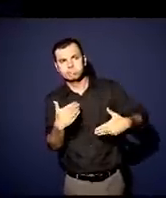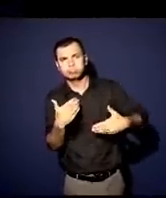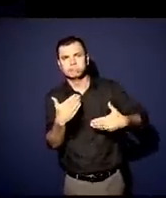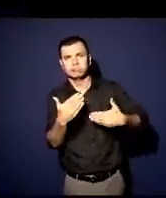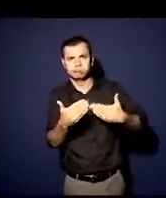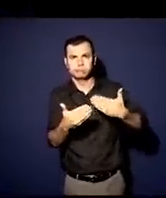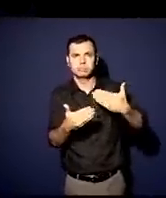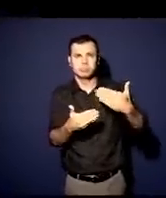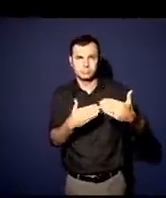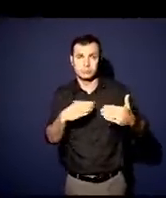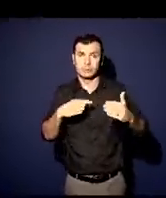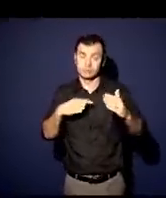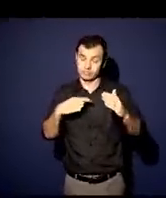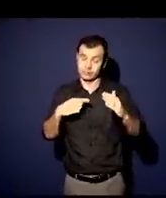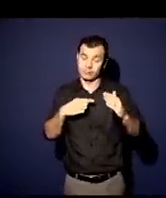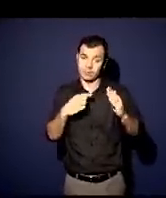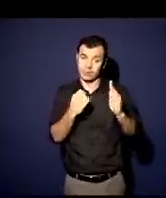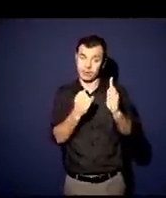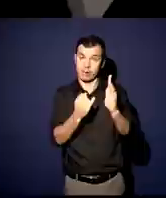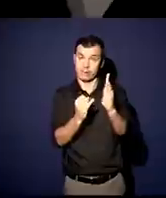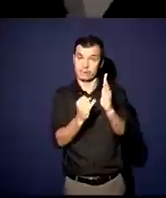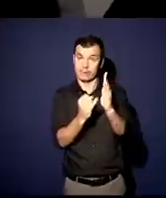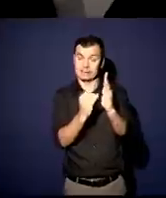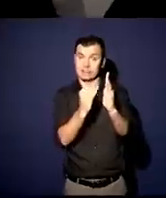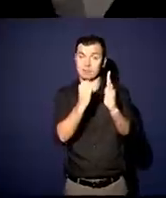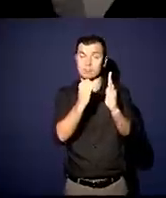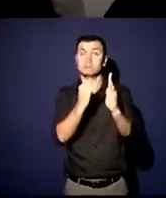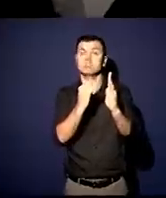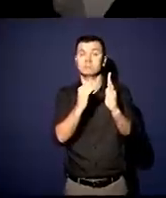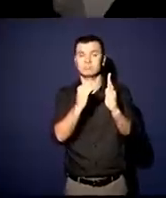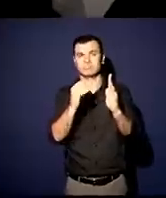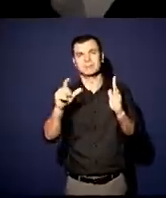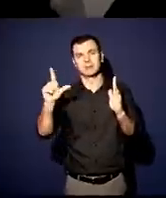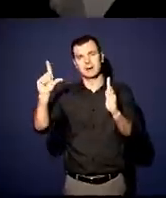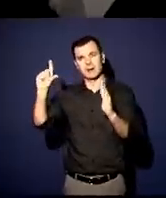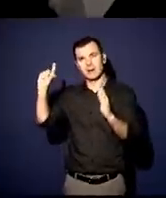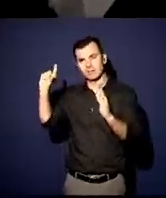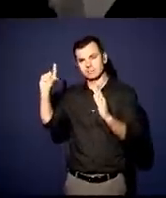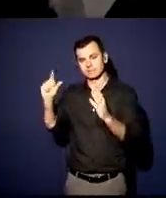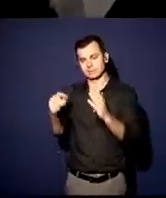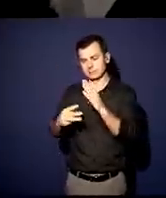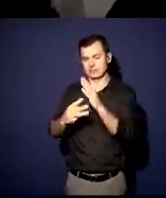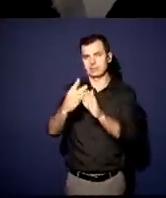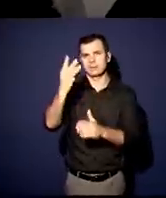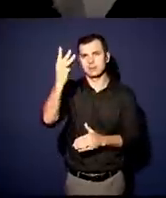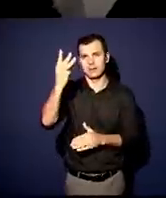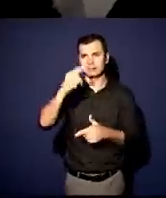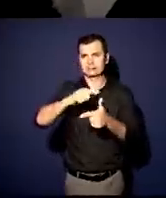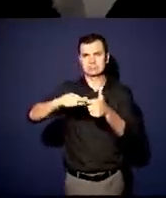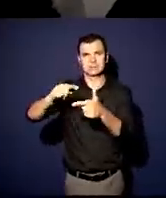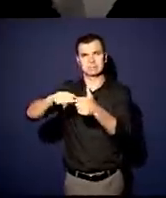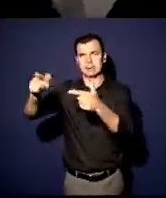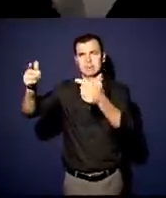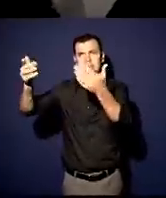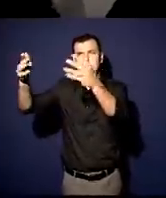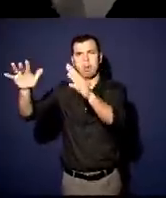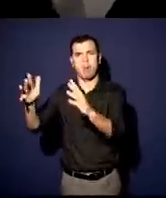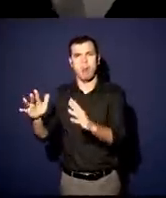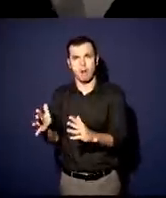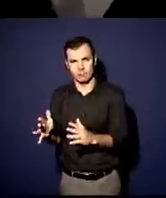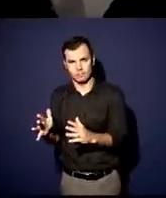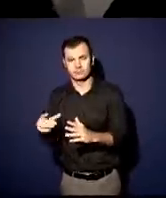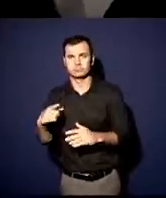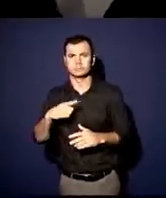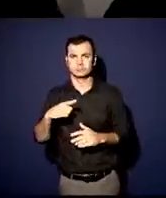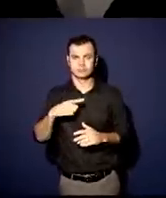pressões inflacionárias que vieram de 3 Black Swans consecutivos. Né? Pô, não é sempre que a gente tem um